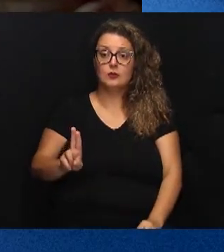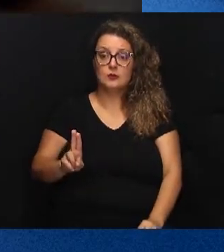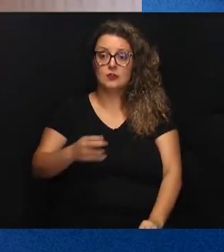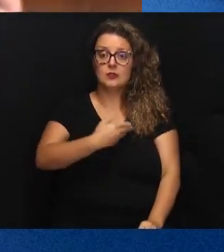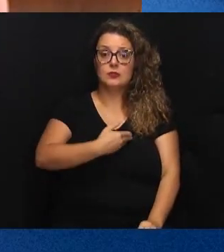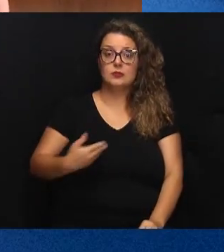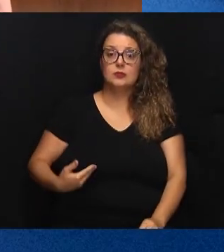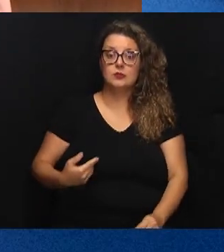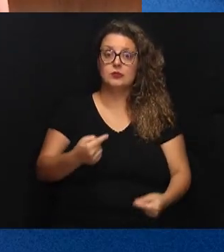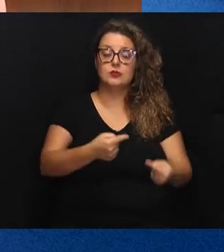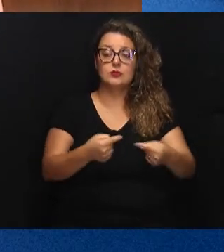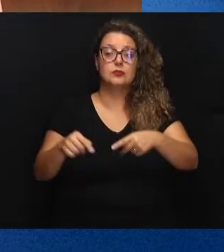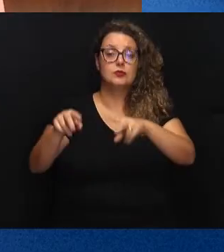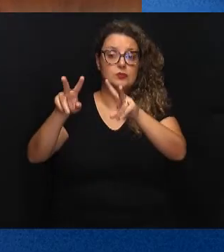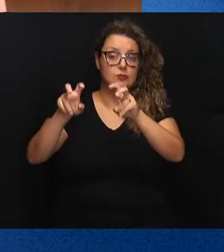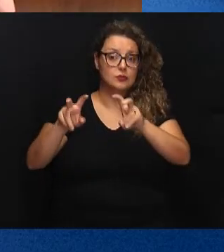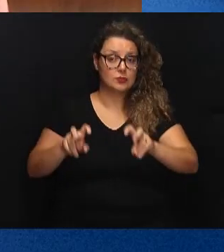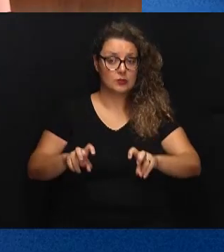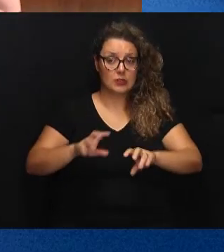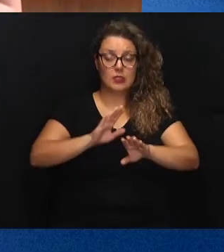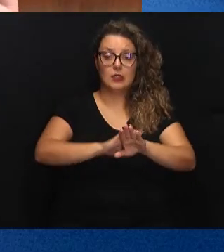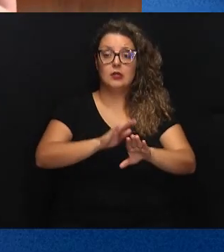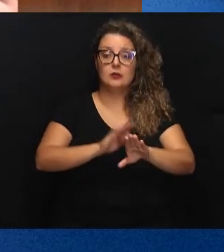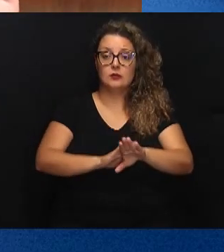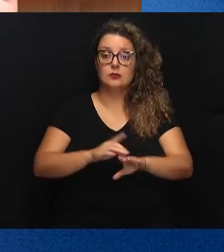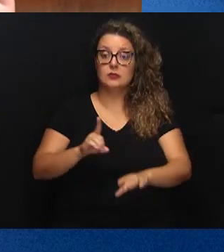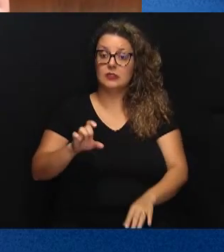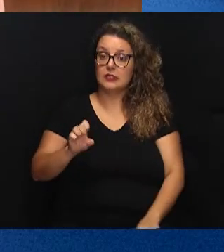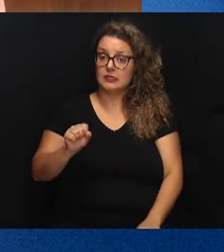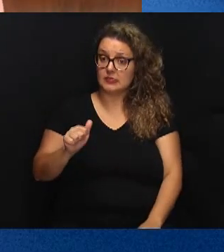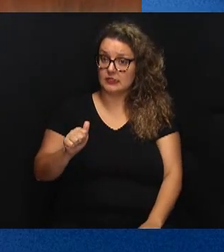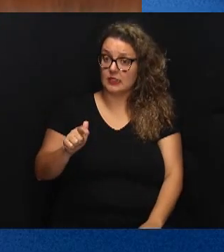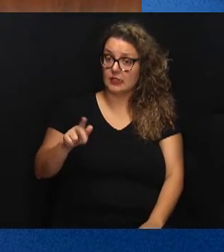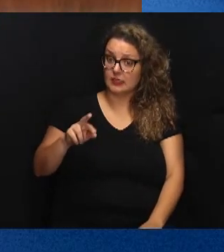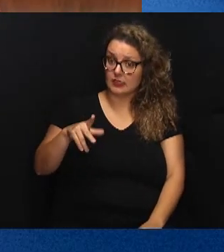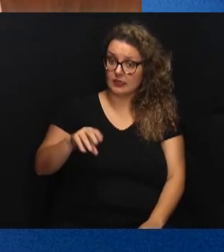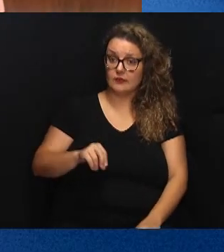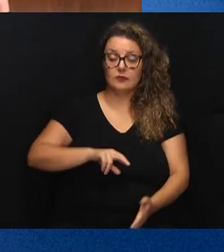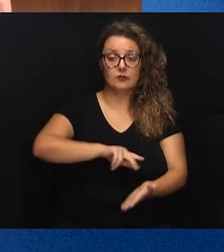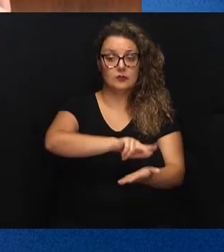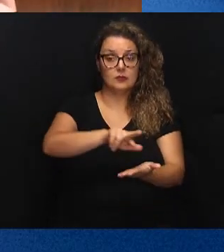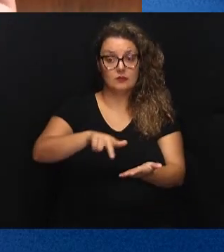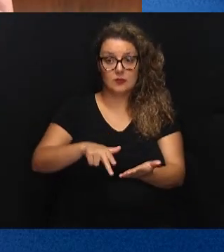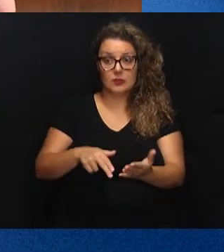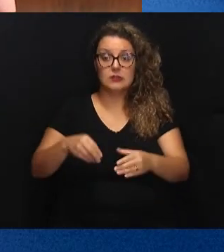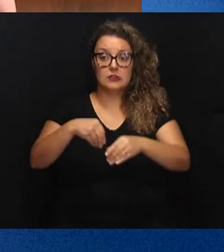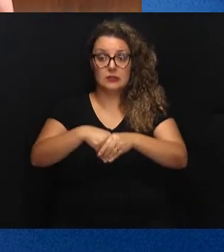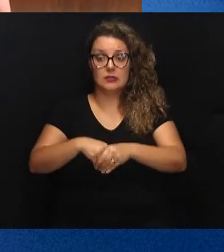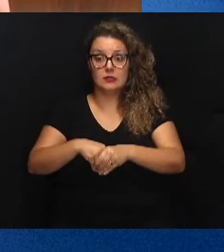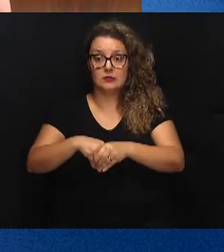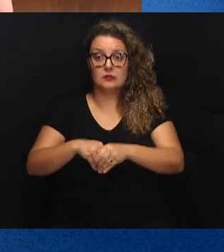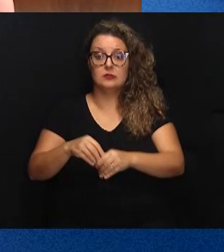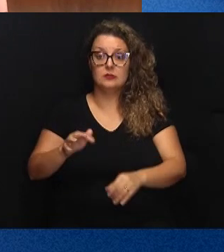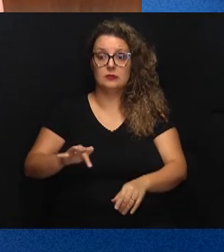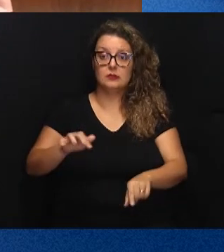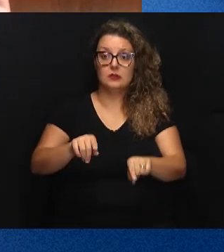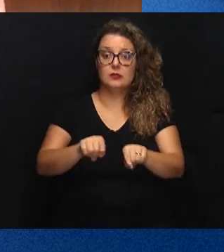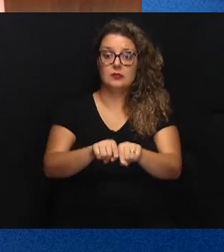Campinas. Reunião em defesa da universidade pública discute temas como ato de